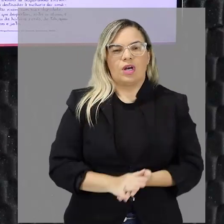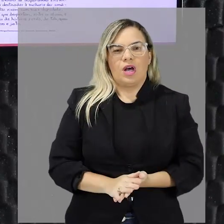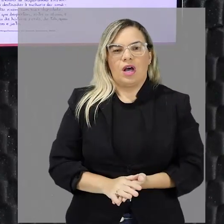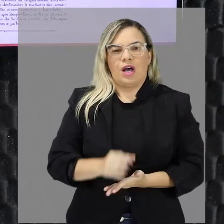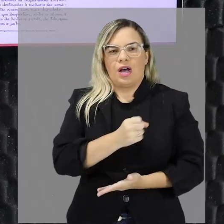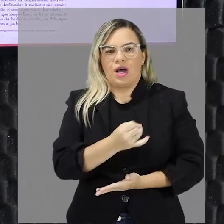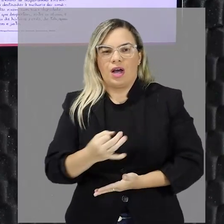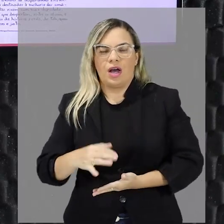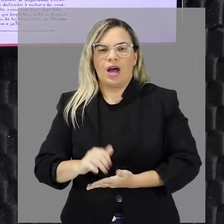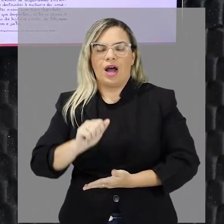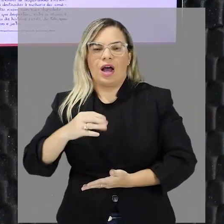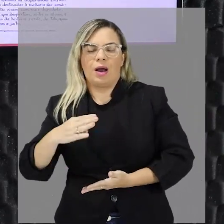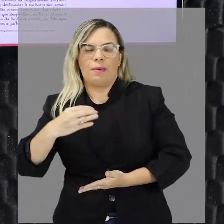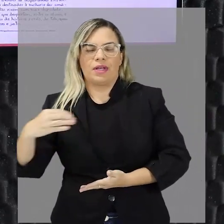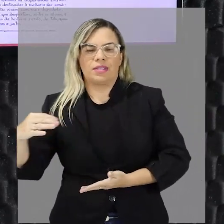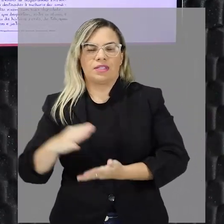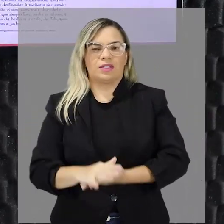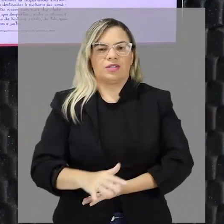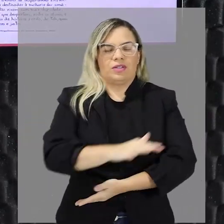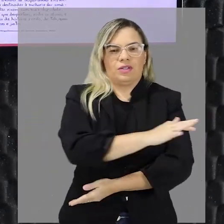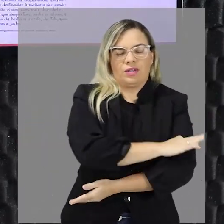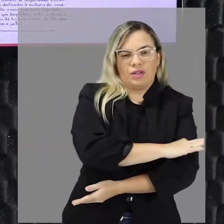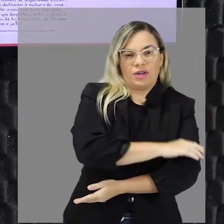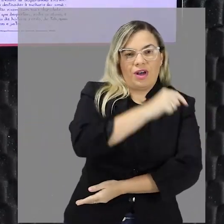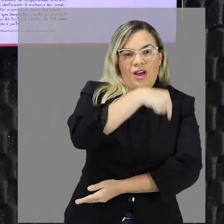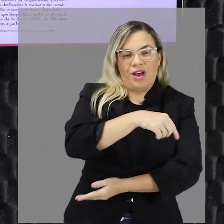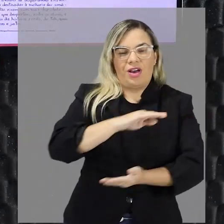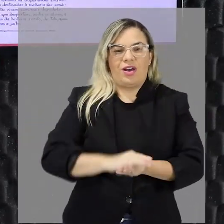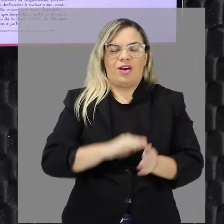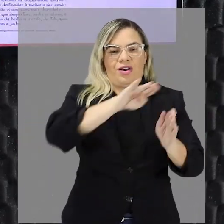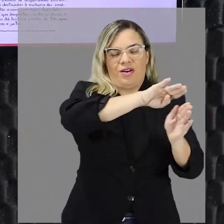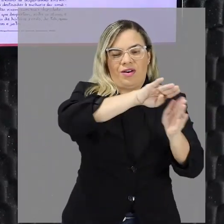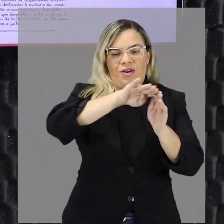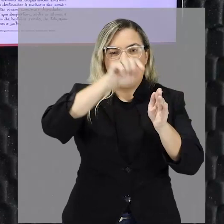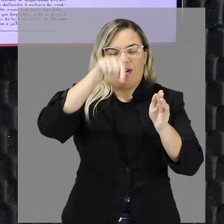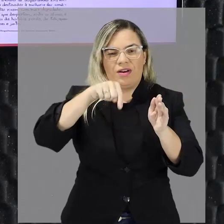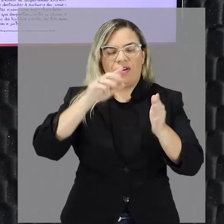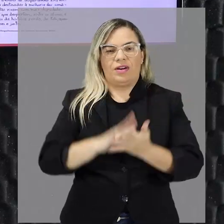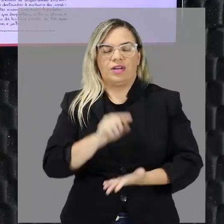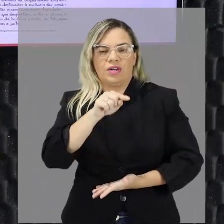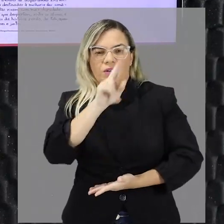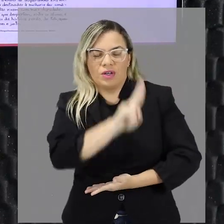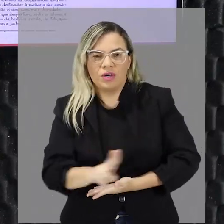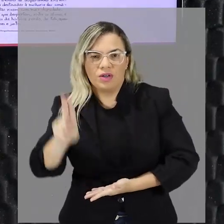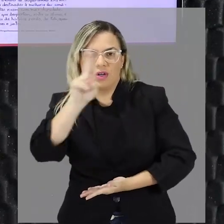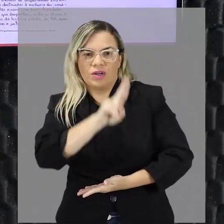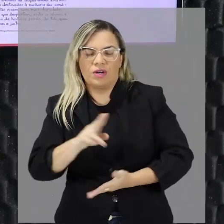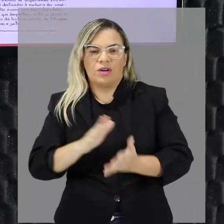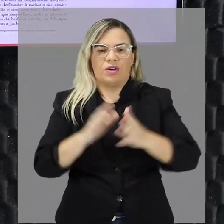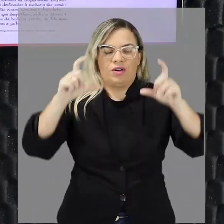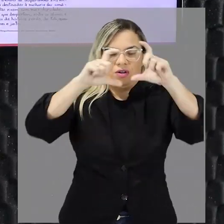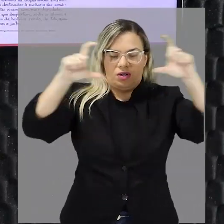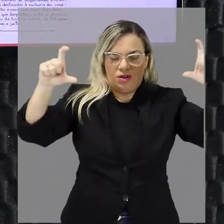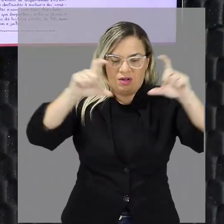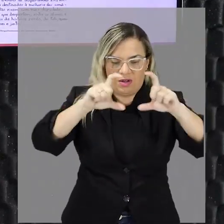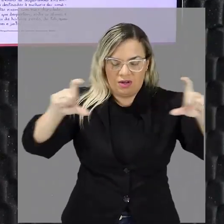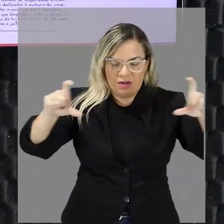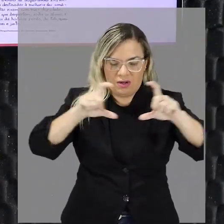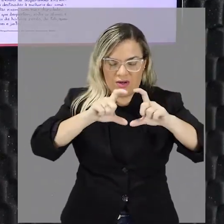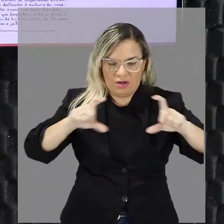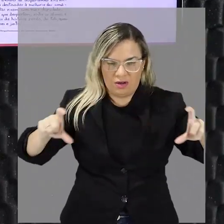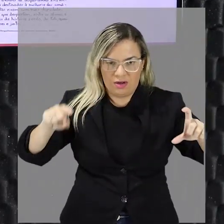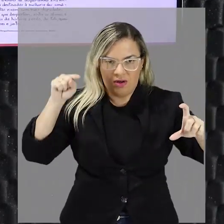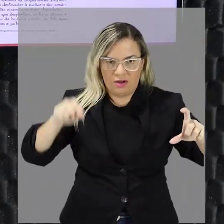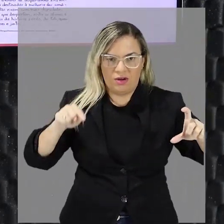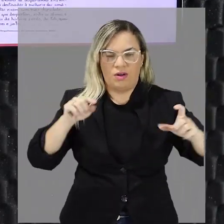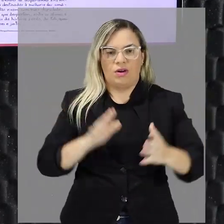gente? Na verdade, esses 2 dedinhos é o recuo, que serve para marcar o quê? A paragrafação. Serve para marcar